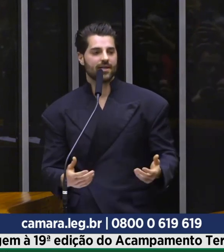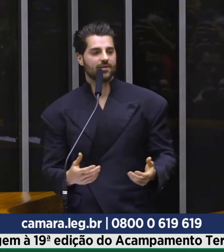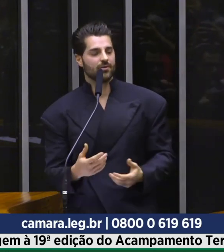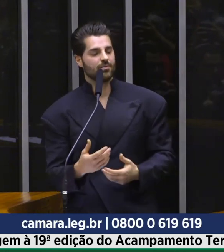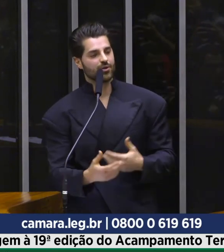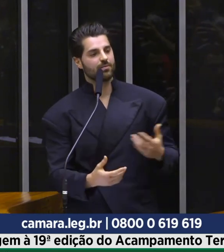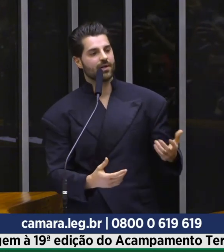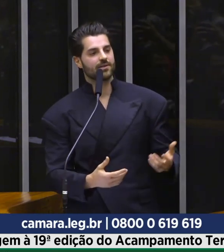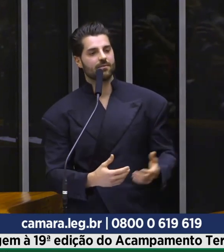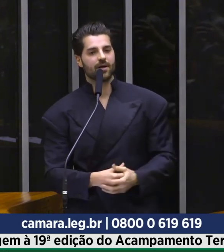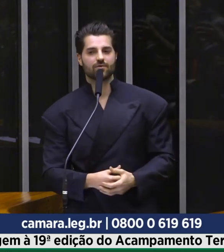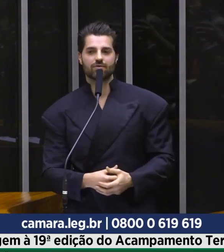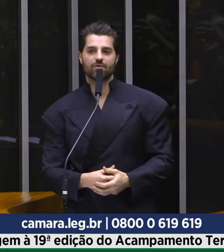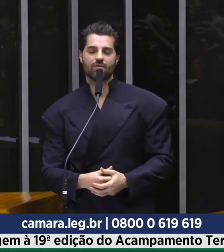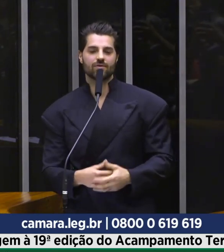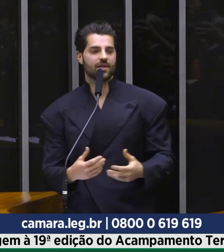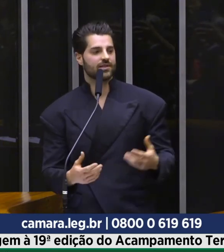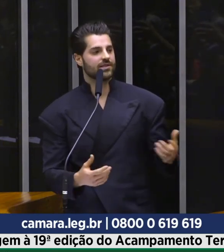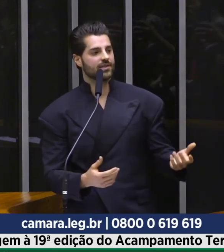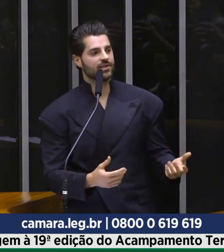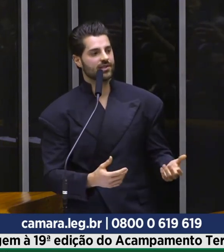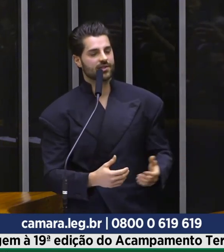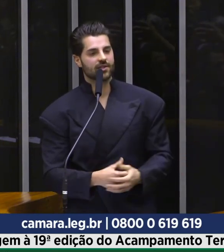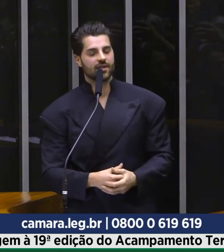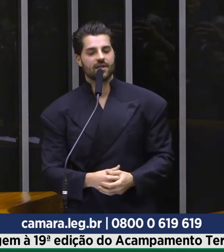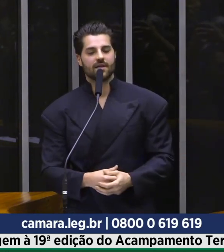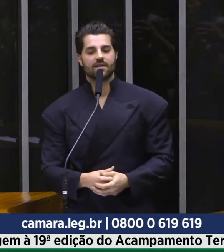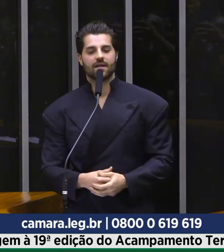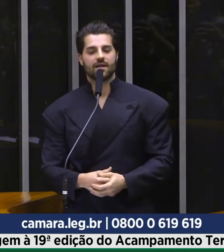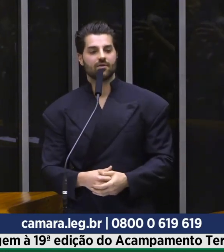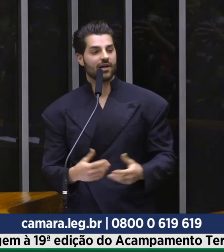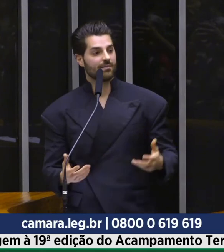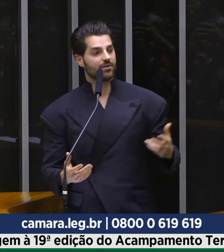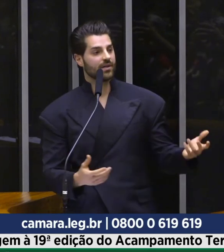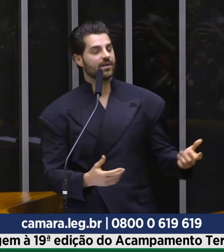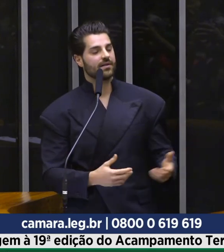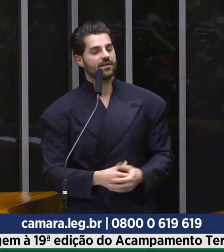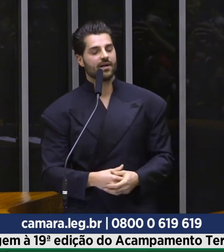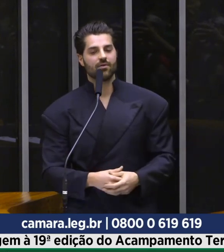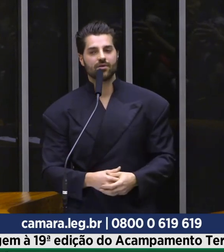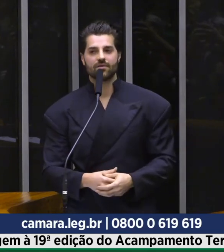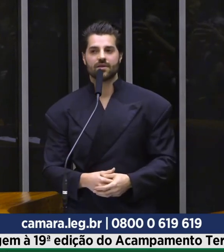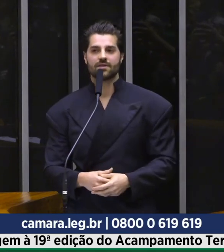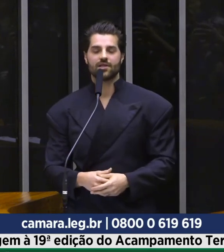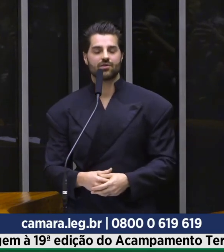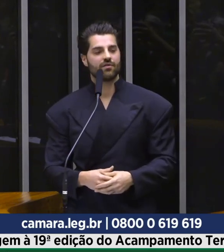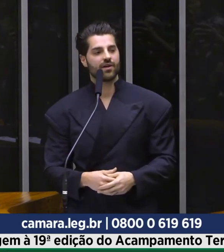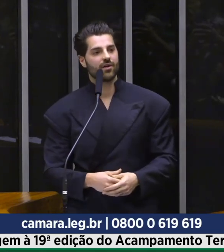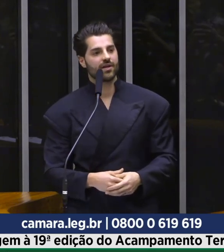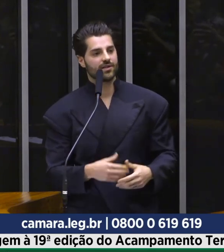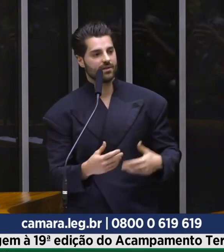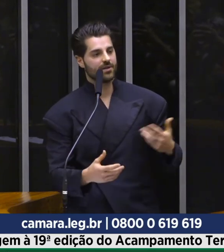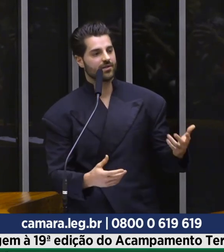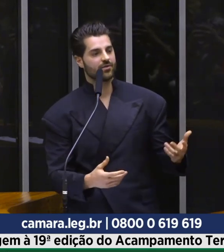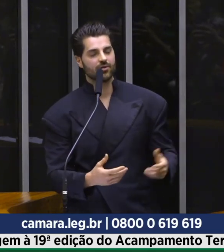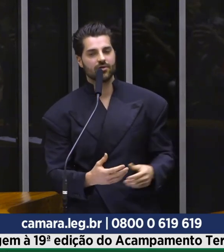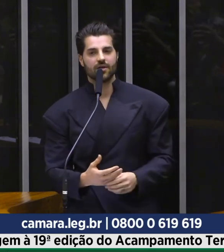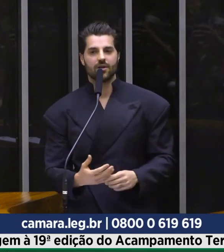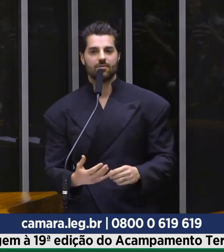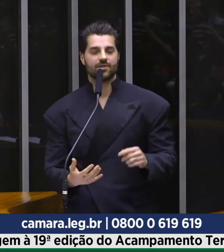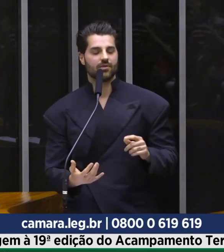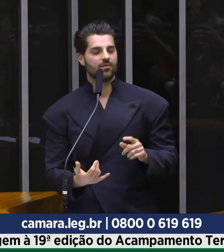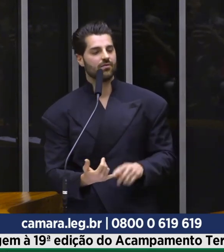ano passado eu pude participar junto com alguns artistas indígenas do Climate Week na ONU, na sede de Nova York, que a gente se